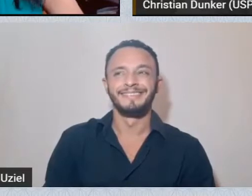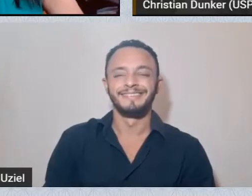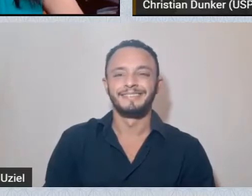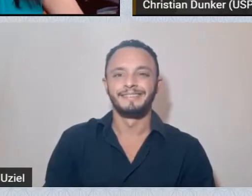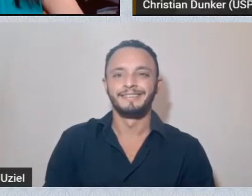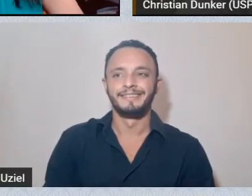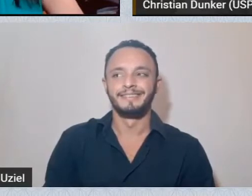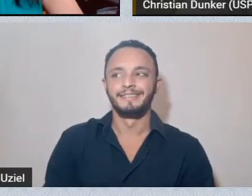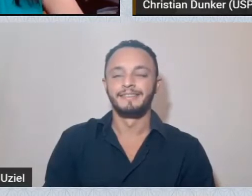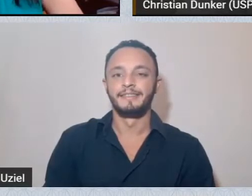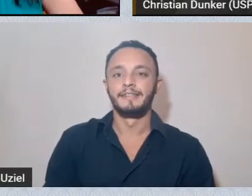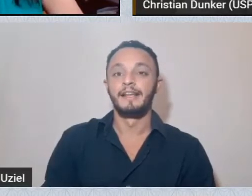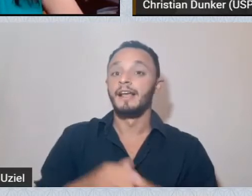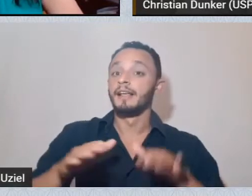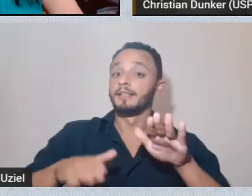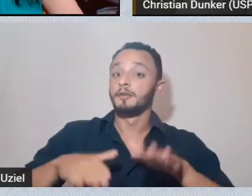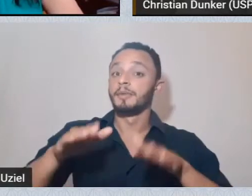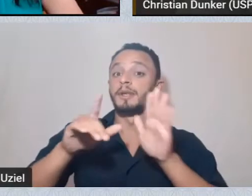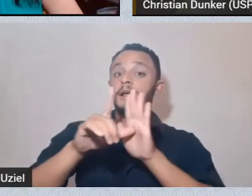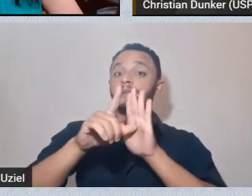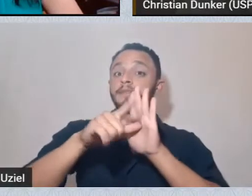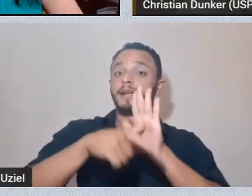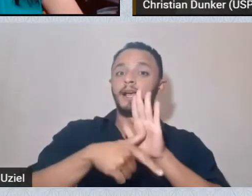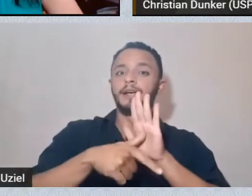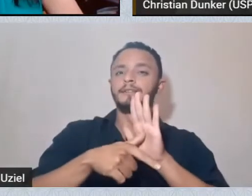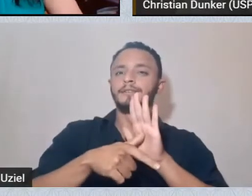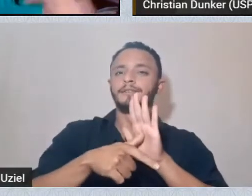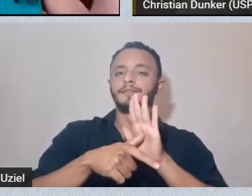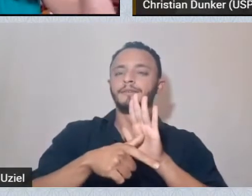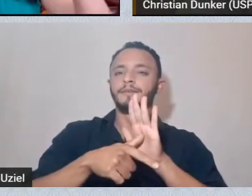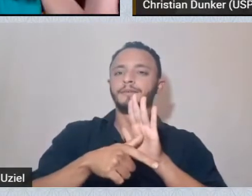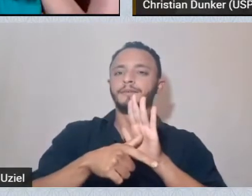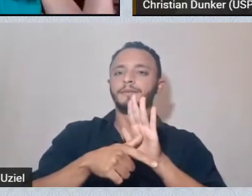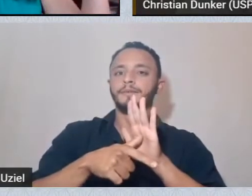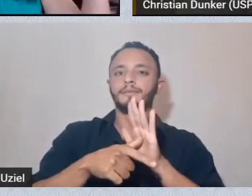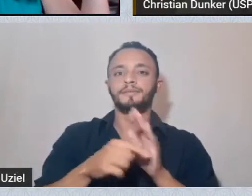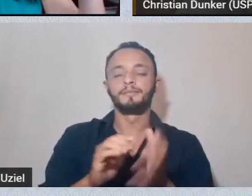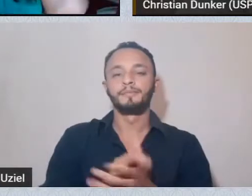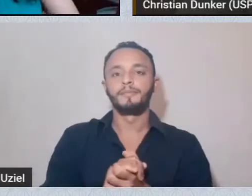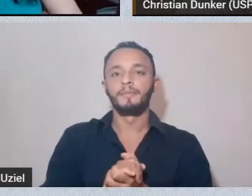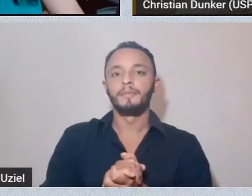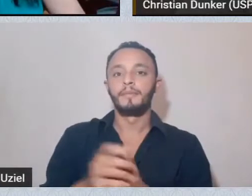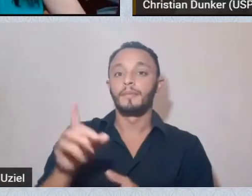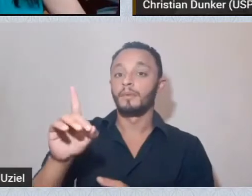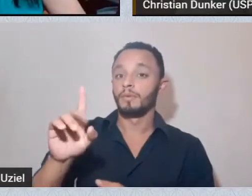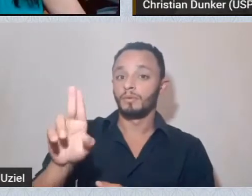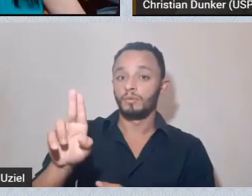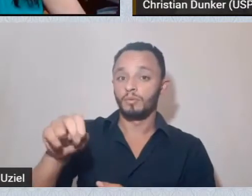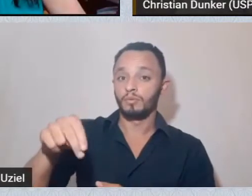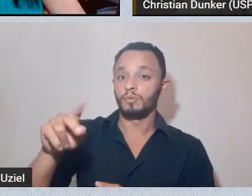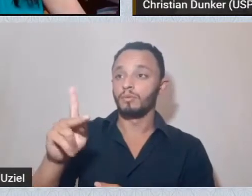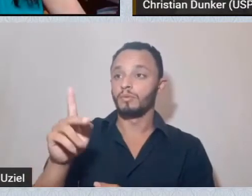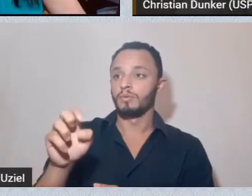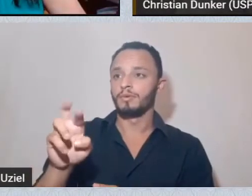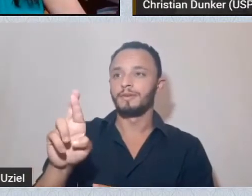Talvez a gente tenha aí um atraso, né, na conexão dele, no áudio dele. Dunker, você me ouve?